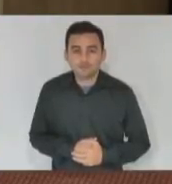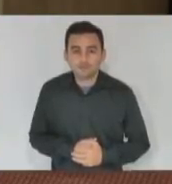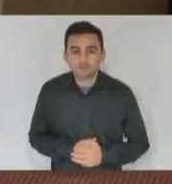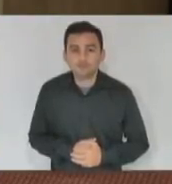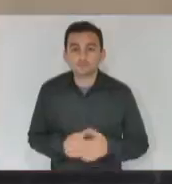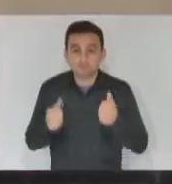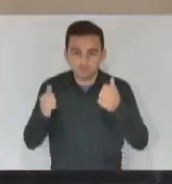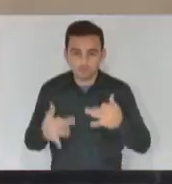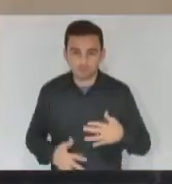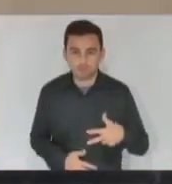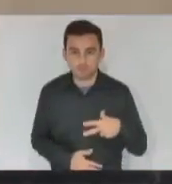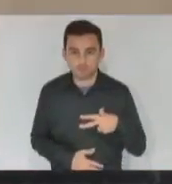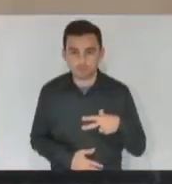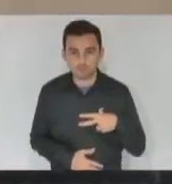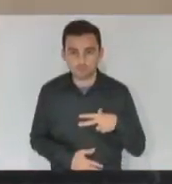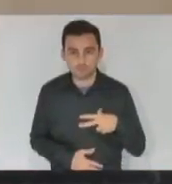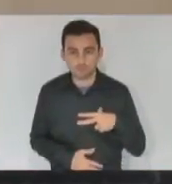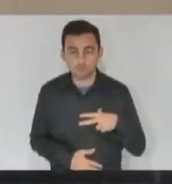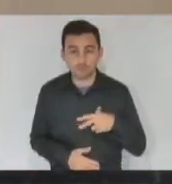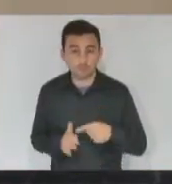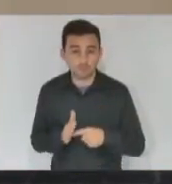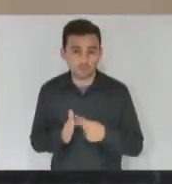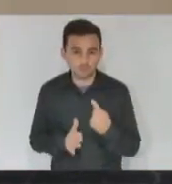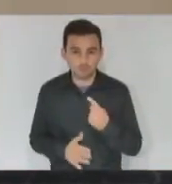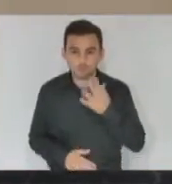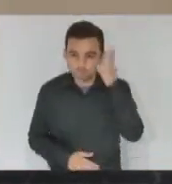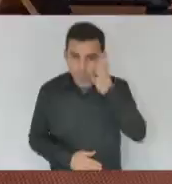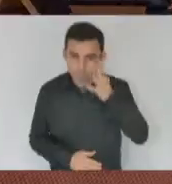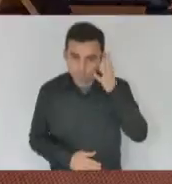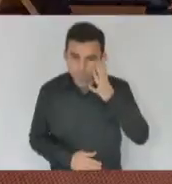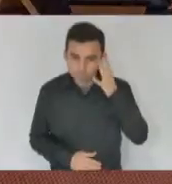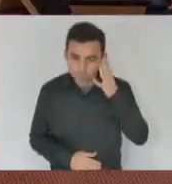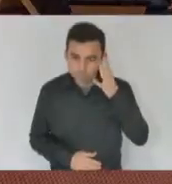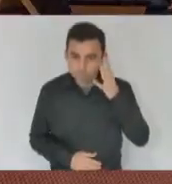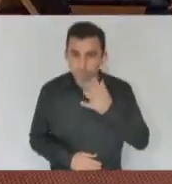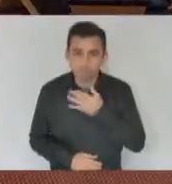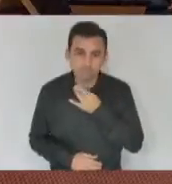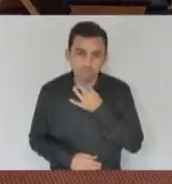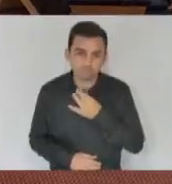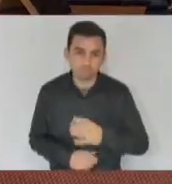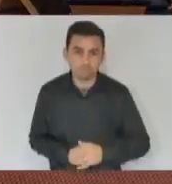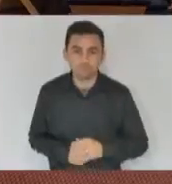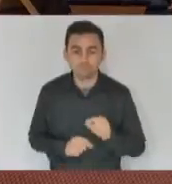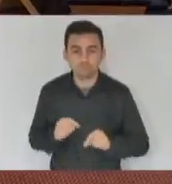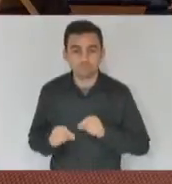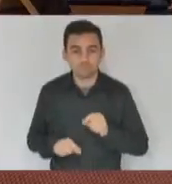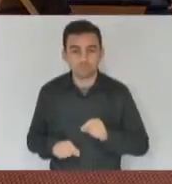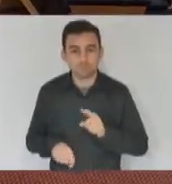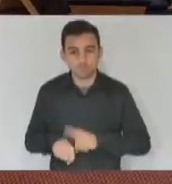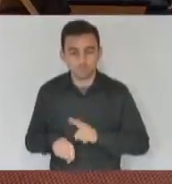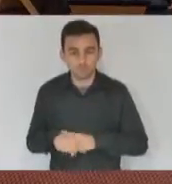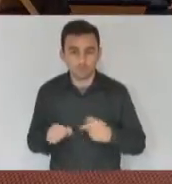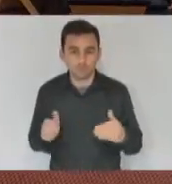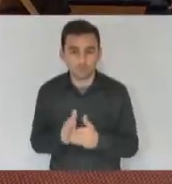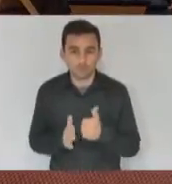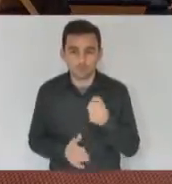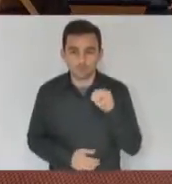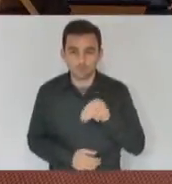Explicações pessoais. Primeiro orador inscrito, deputado Valdir Cobalcini. Tem a palavra por até 10 minutos.